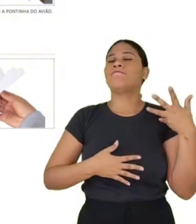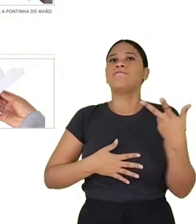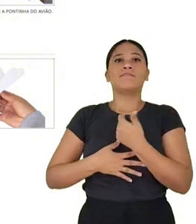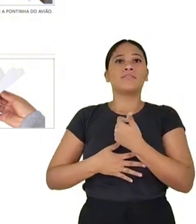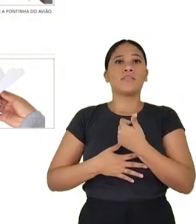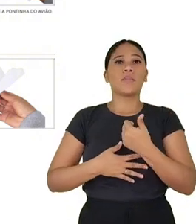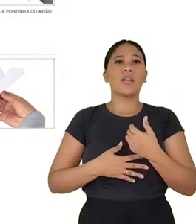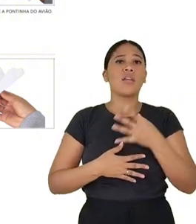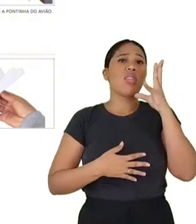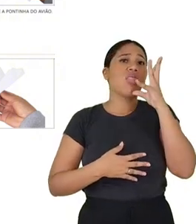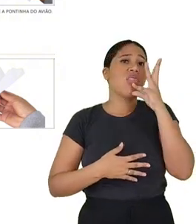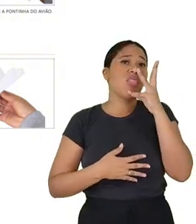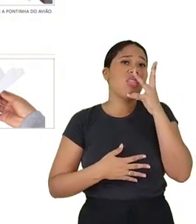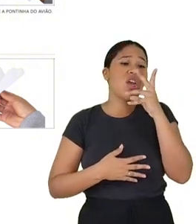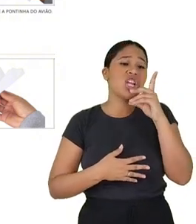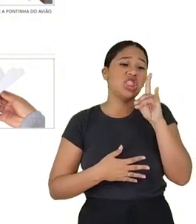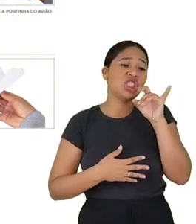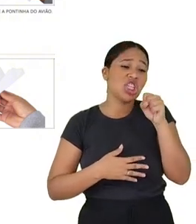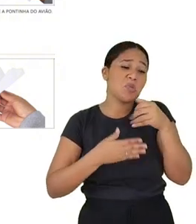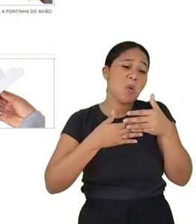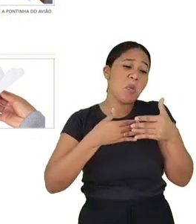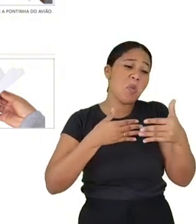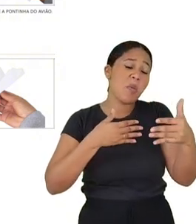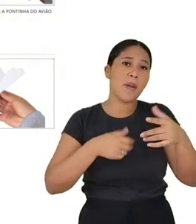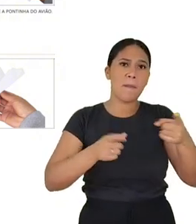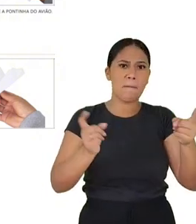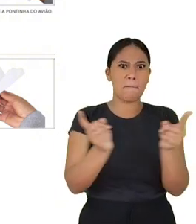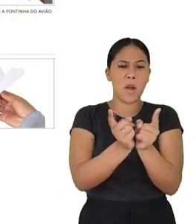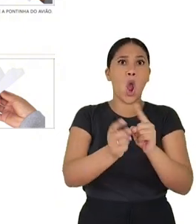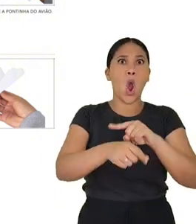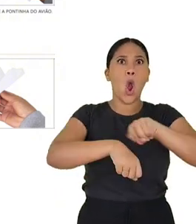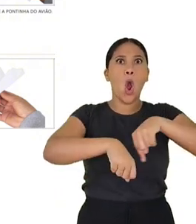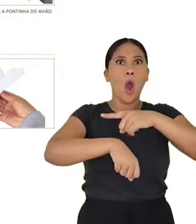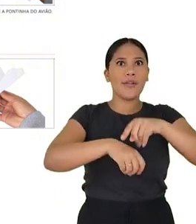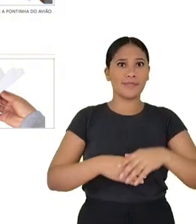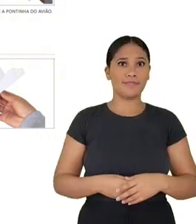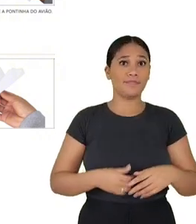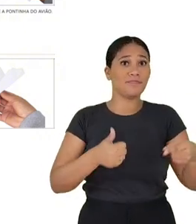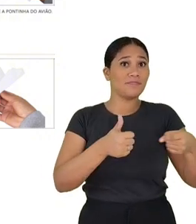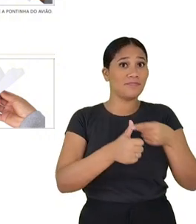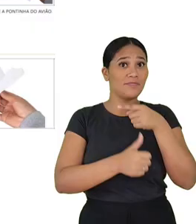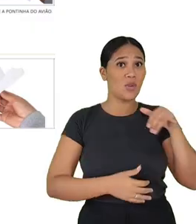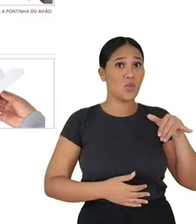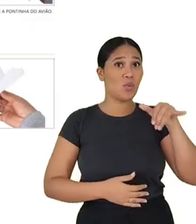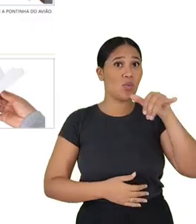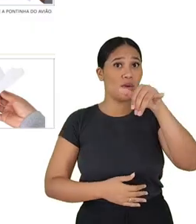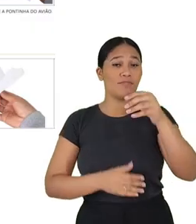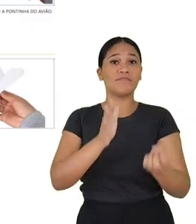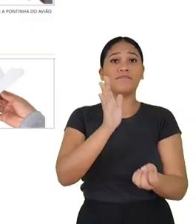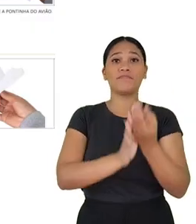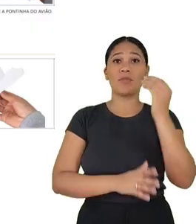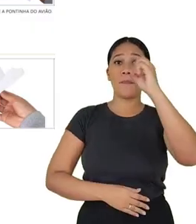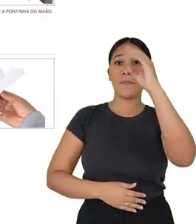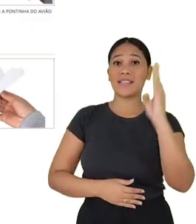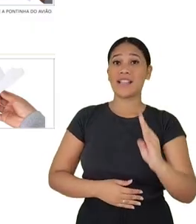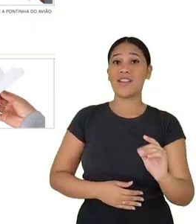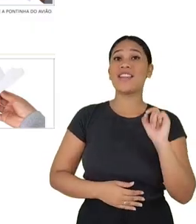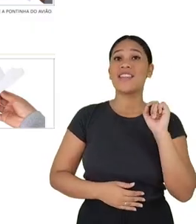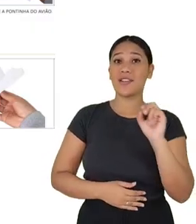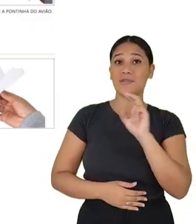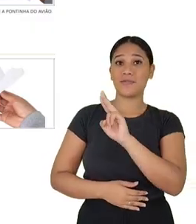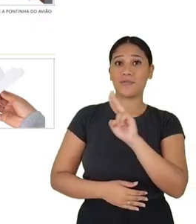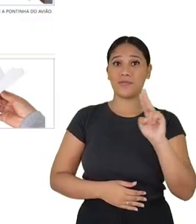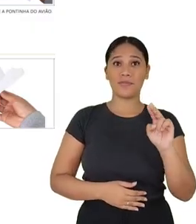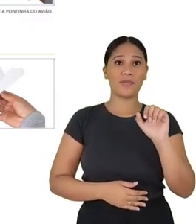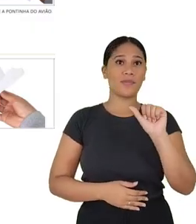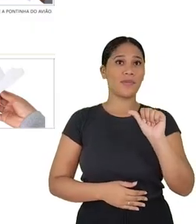mais incríveis, permitindo que viagens que levariam dias sejam feitas em poucas horas. O primeiro avião motorizado